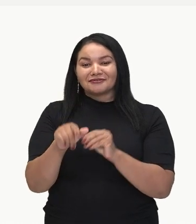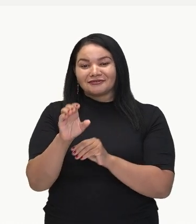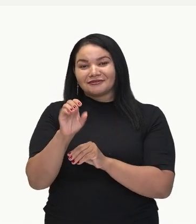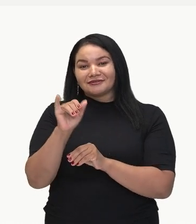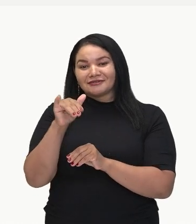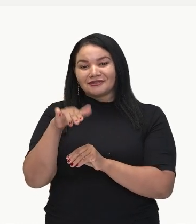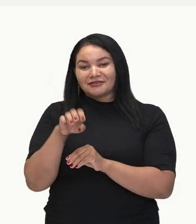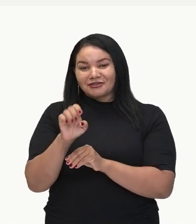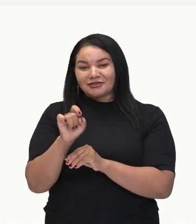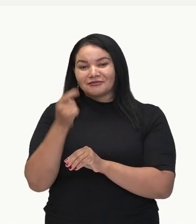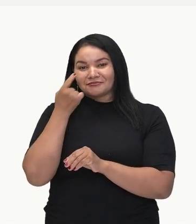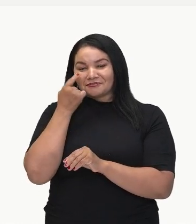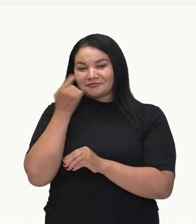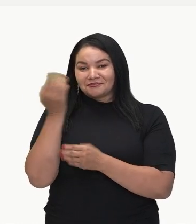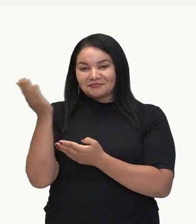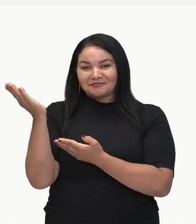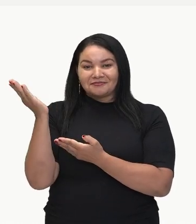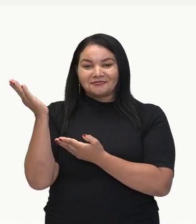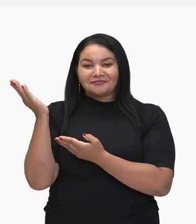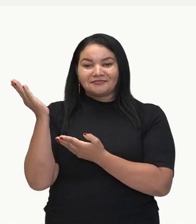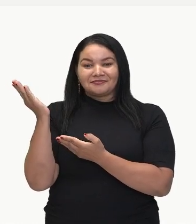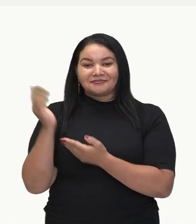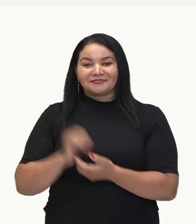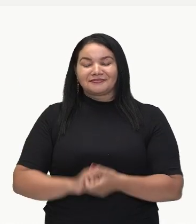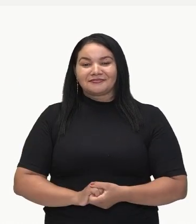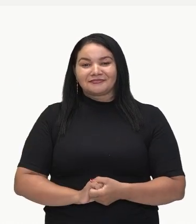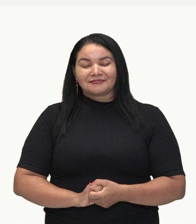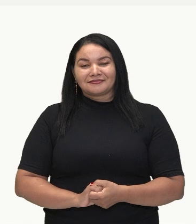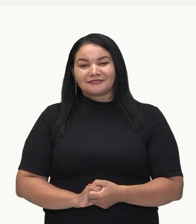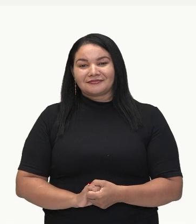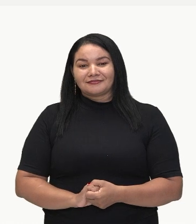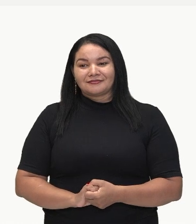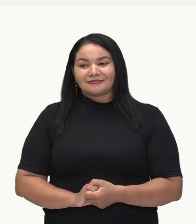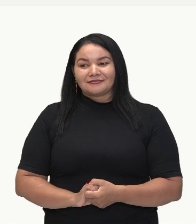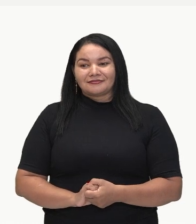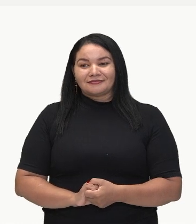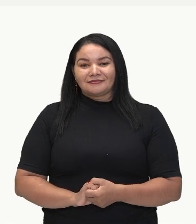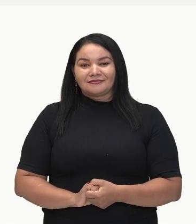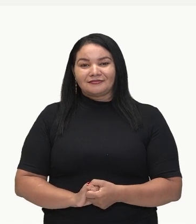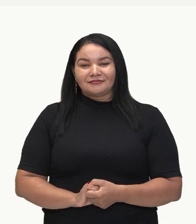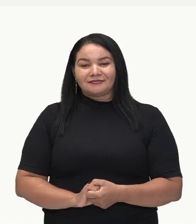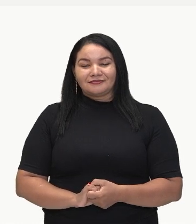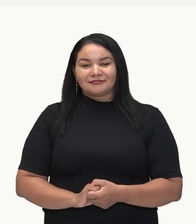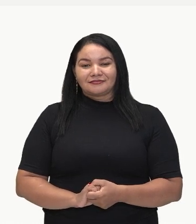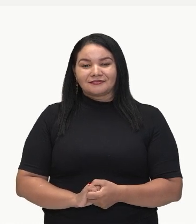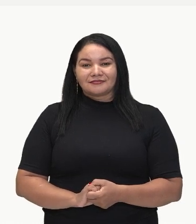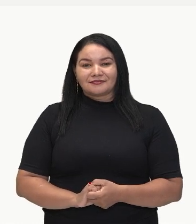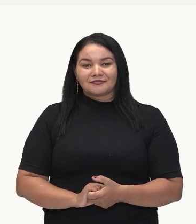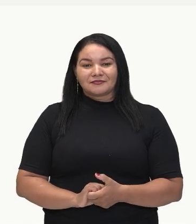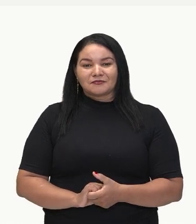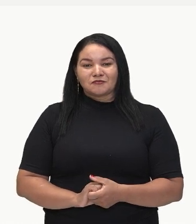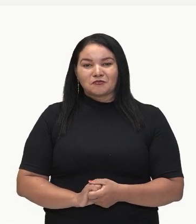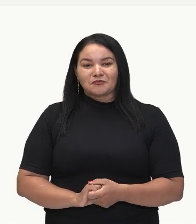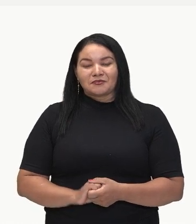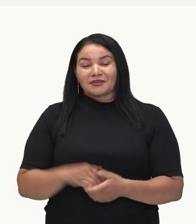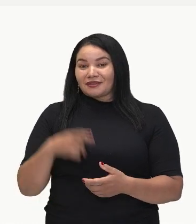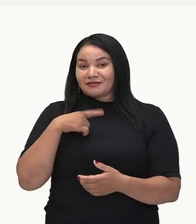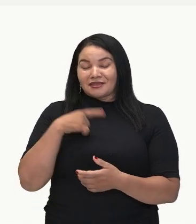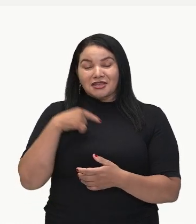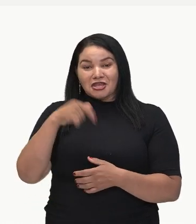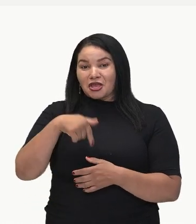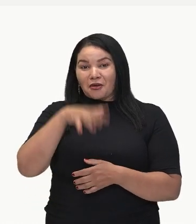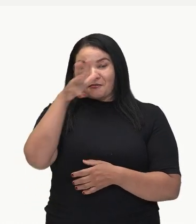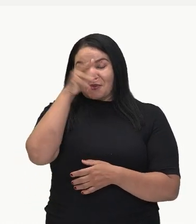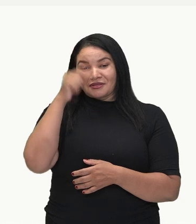ficou Cine, né? Aqui em Manaus tinha muito nome aí, Cine Chaplin,